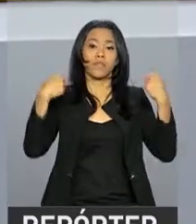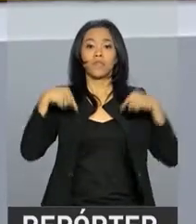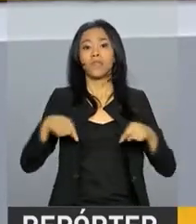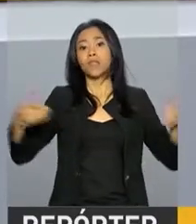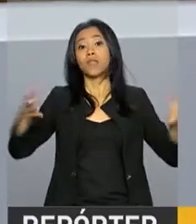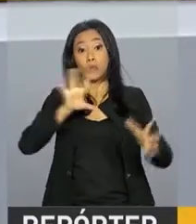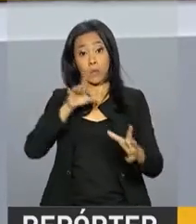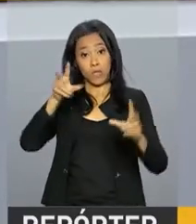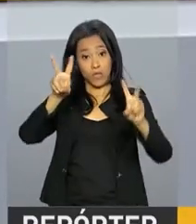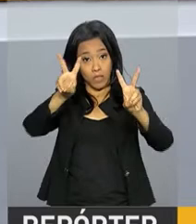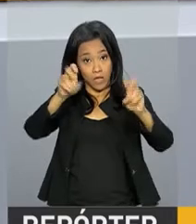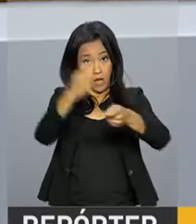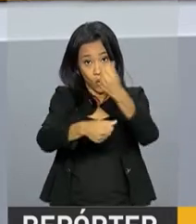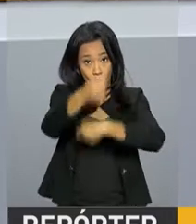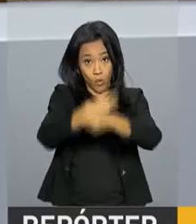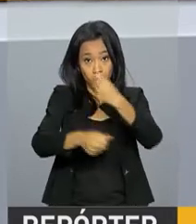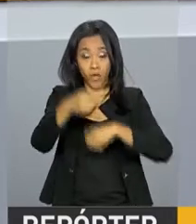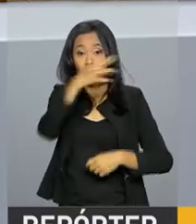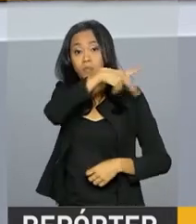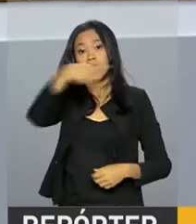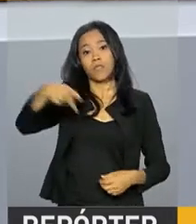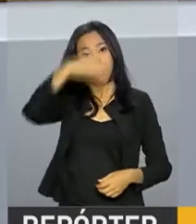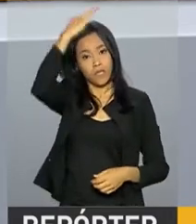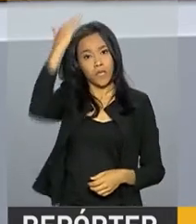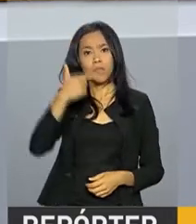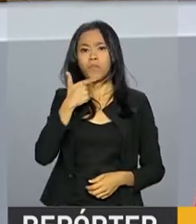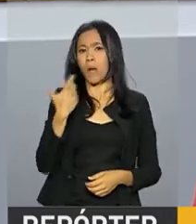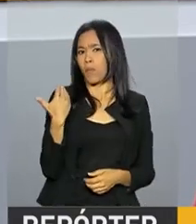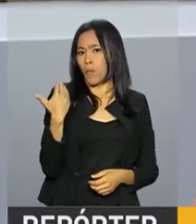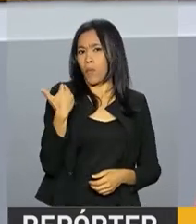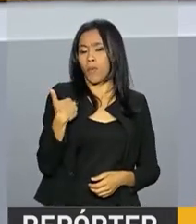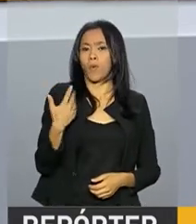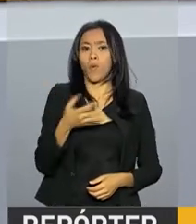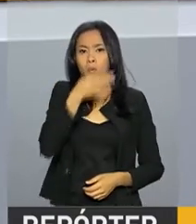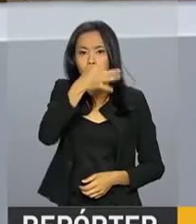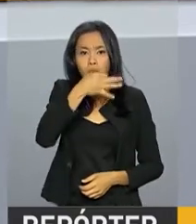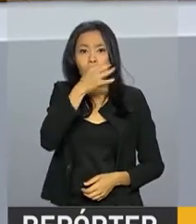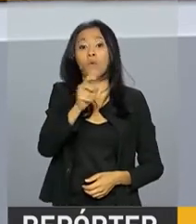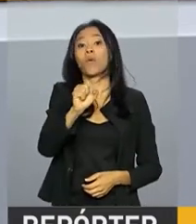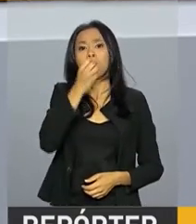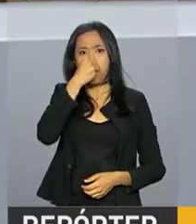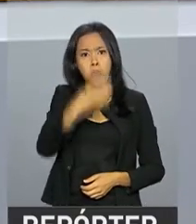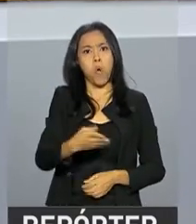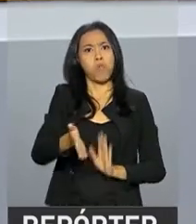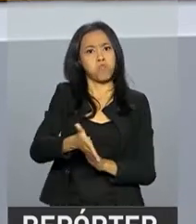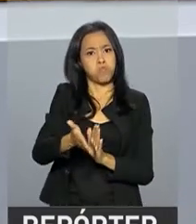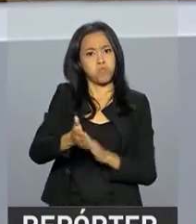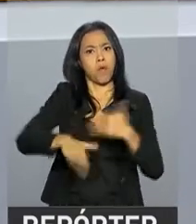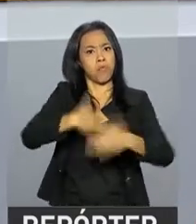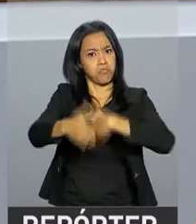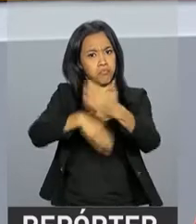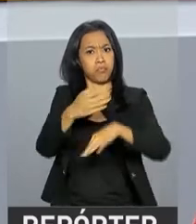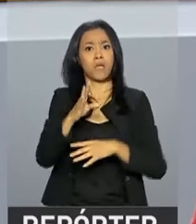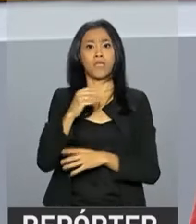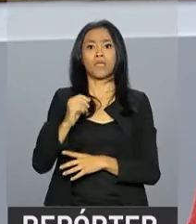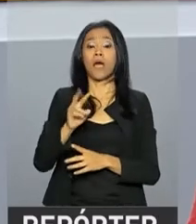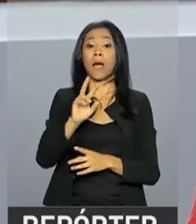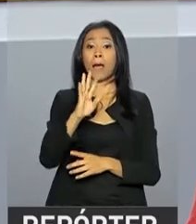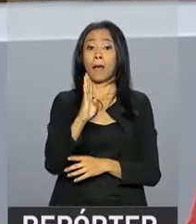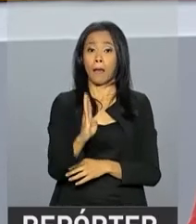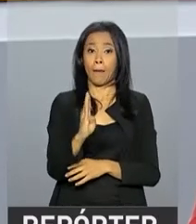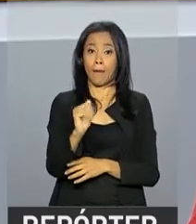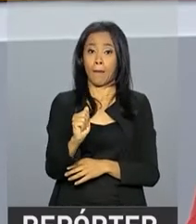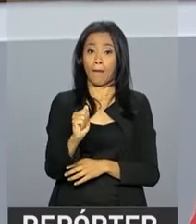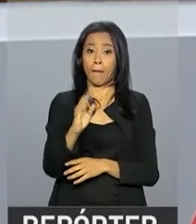em economia, o presidente Michel Temer se manifestou agora há pouco sobre o bom desempenho da Bolsa de Valores, a que mais subiu no mundo